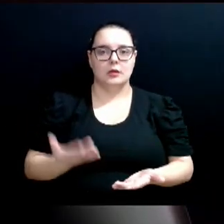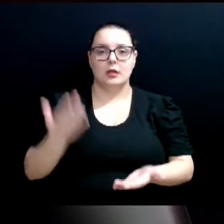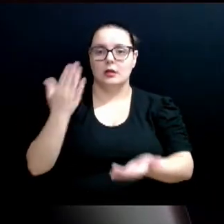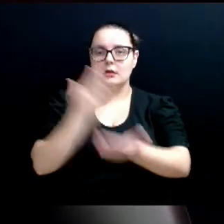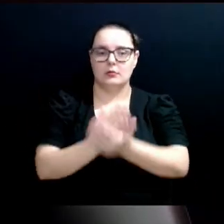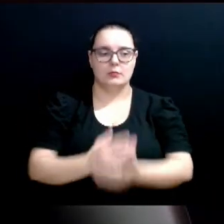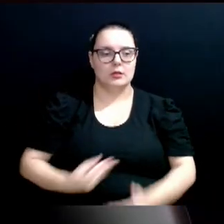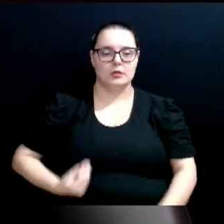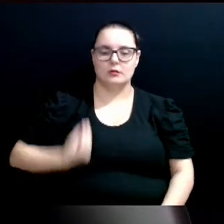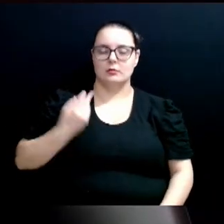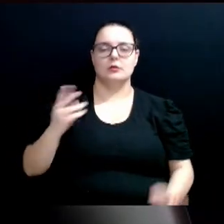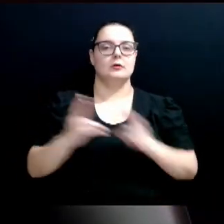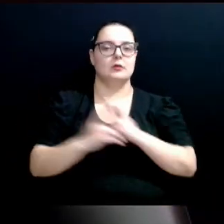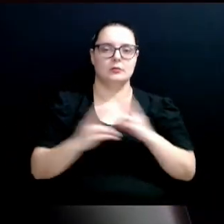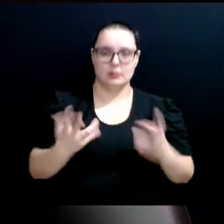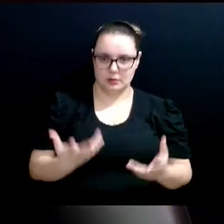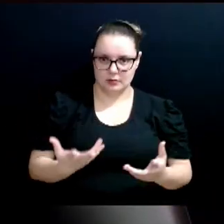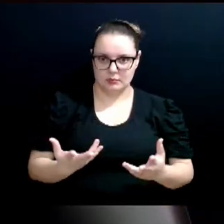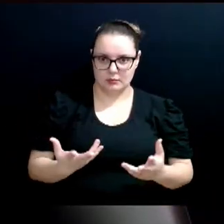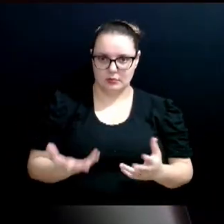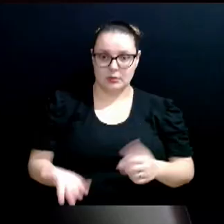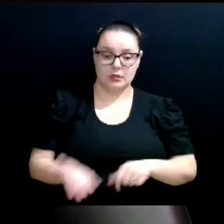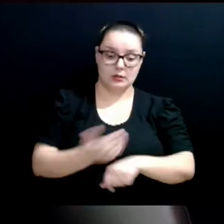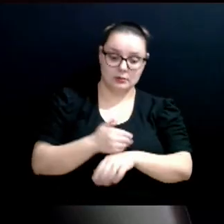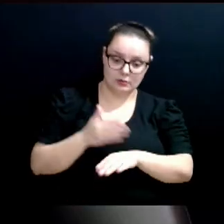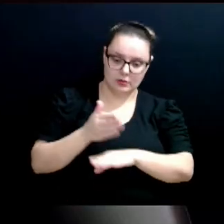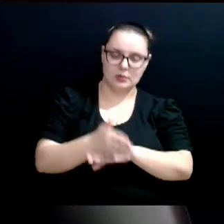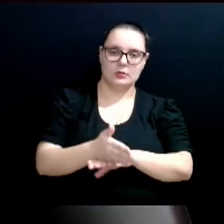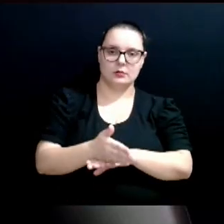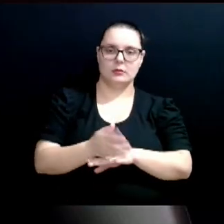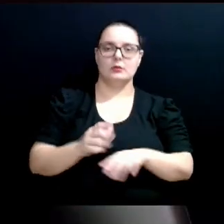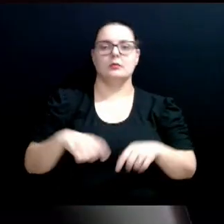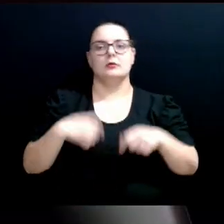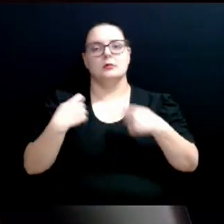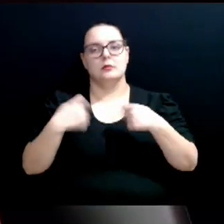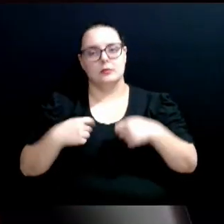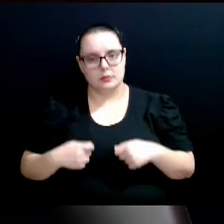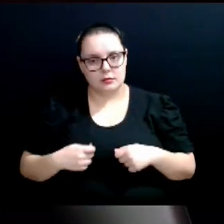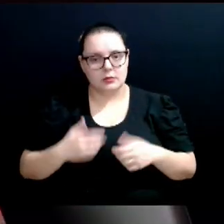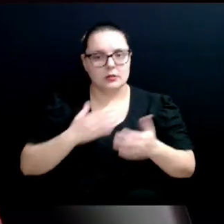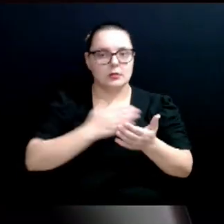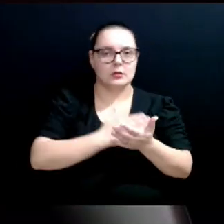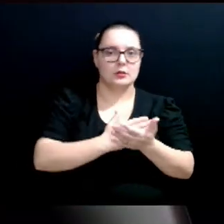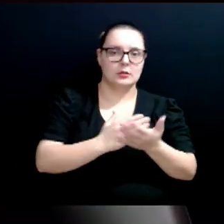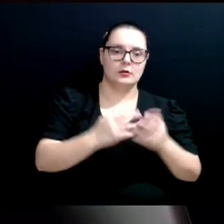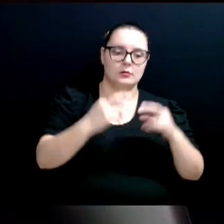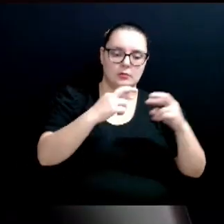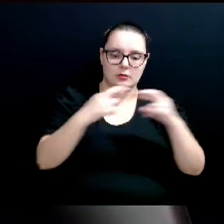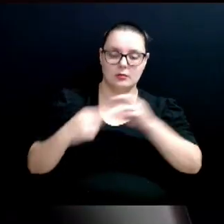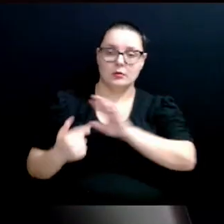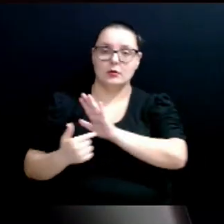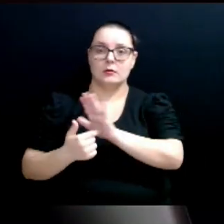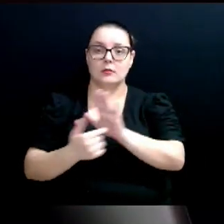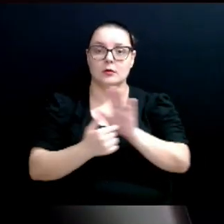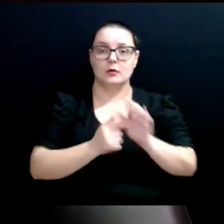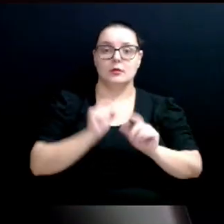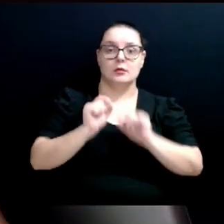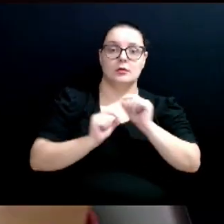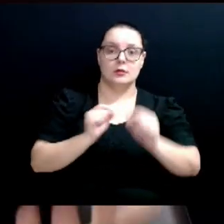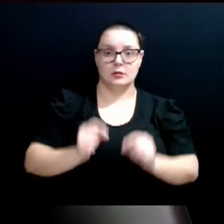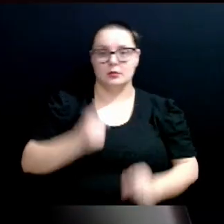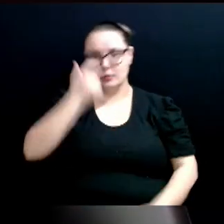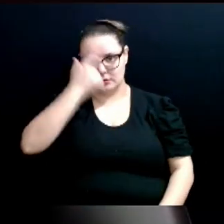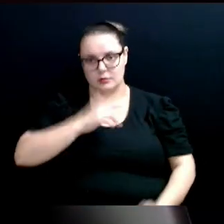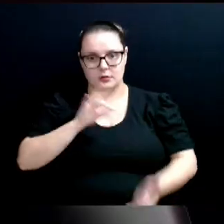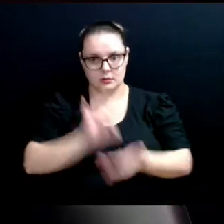Então, antes mesmo de entrar, você tem que já começar a mostrar quem eu verdadeiramente sou, antes de